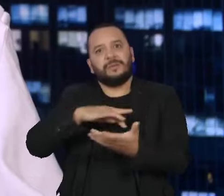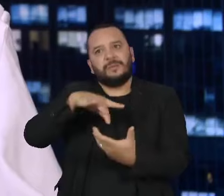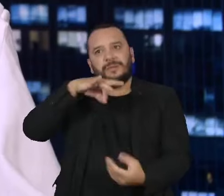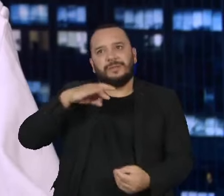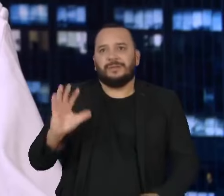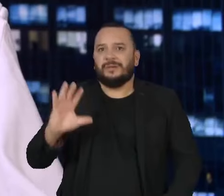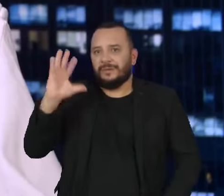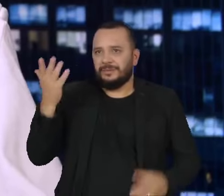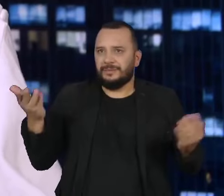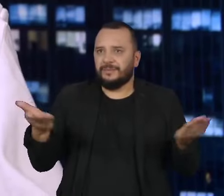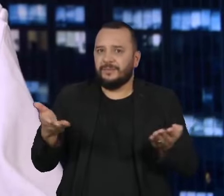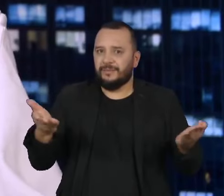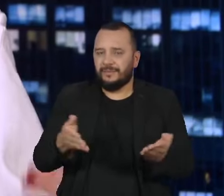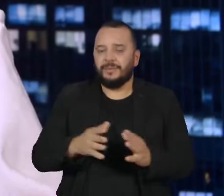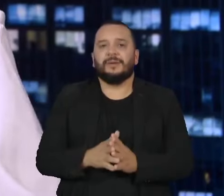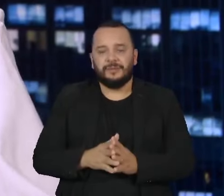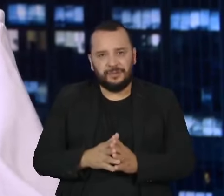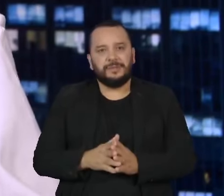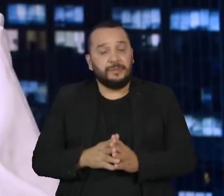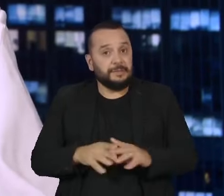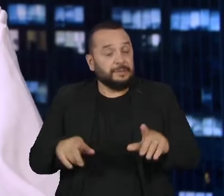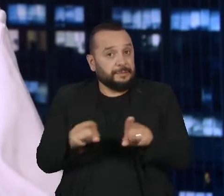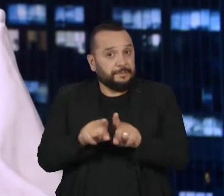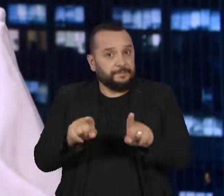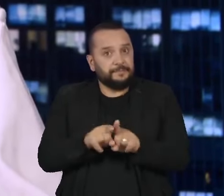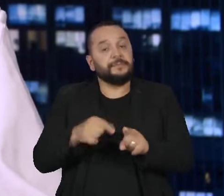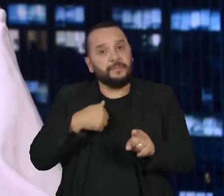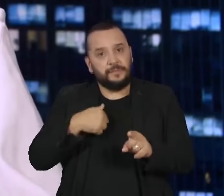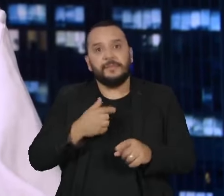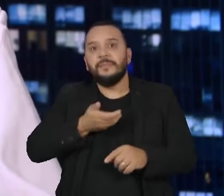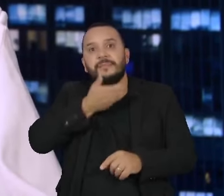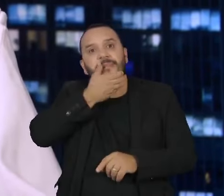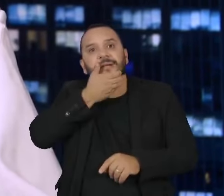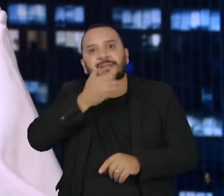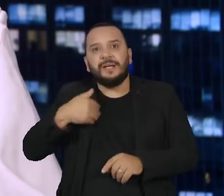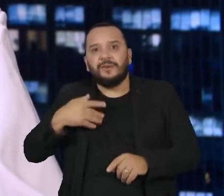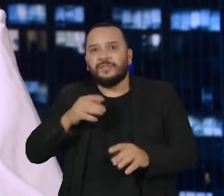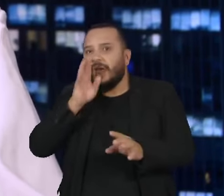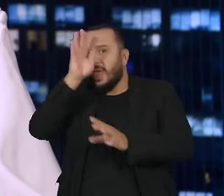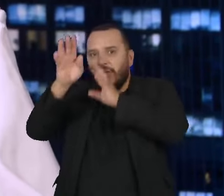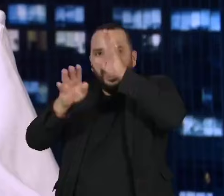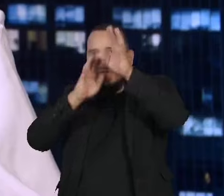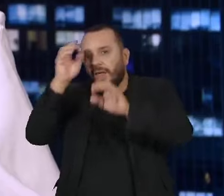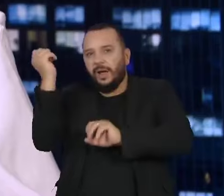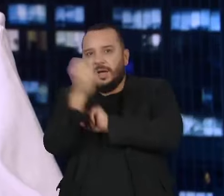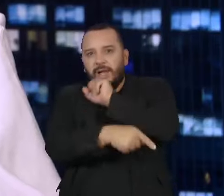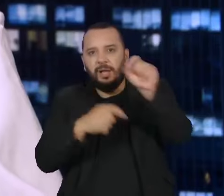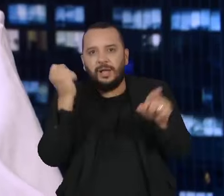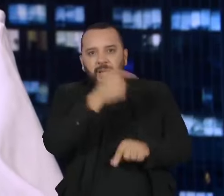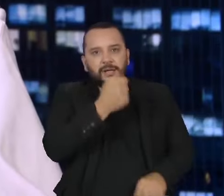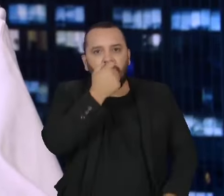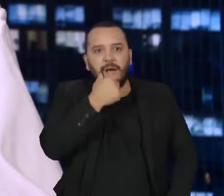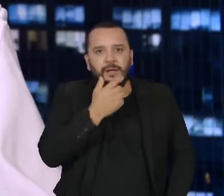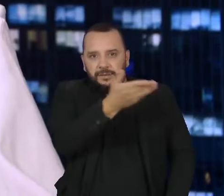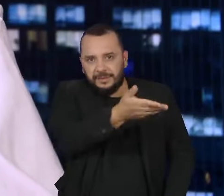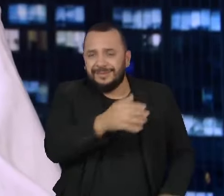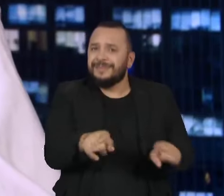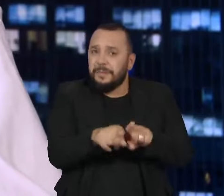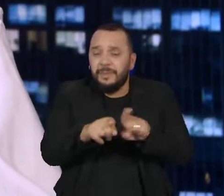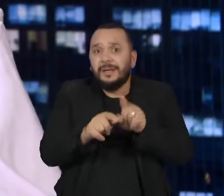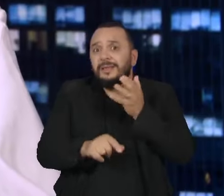hoje. E a gente, assim como foi muito grave o que o Marçal fez, é muito grave que o governador Tarcísio, que é